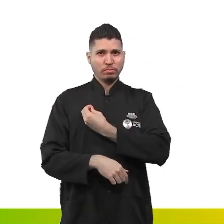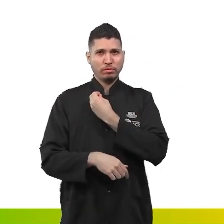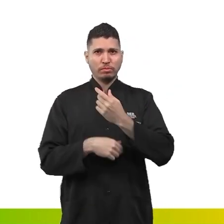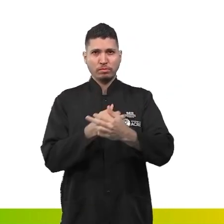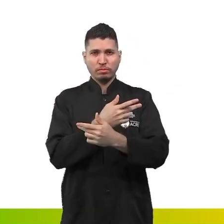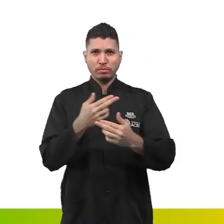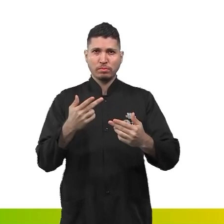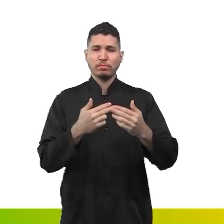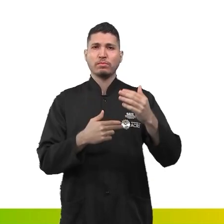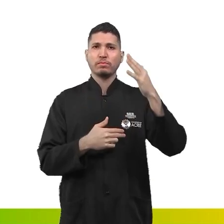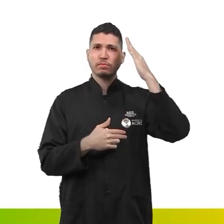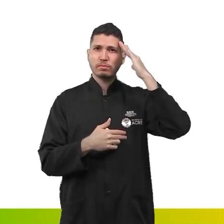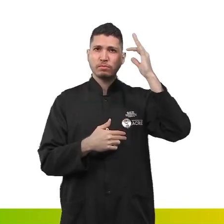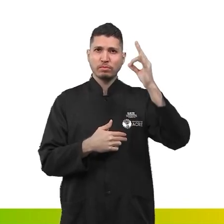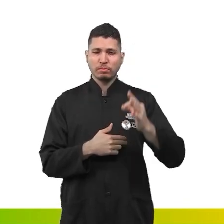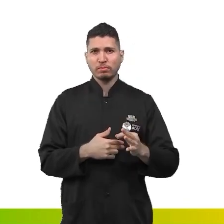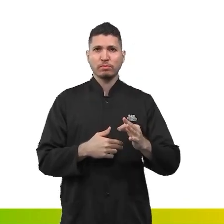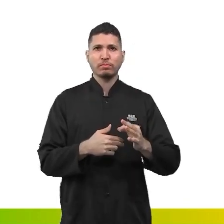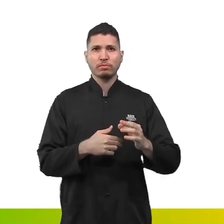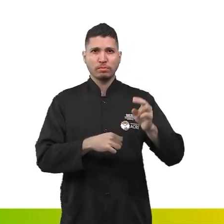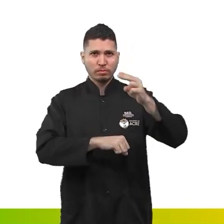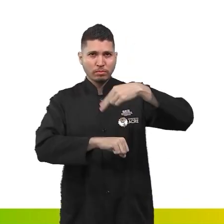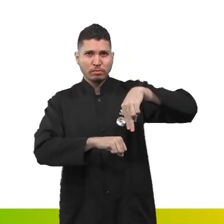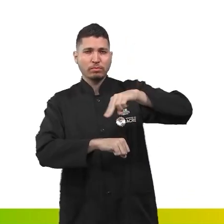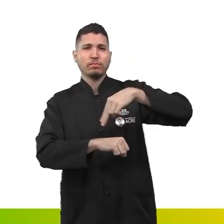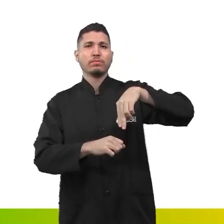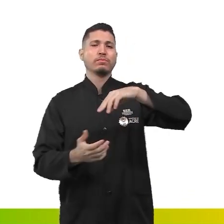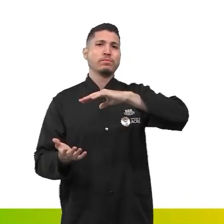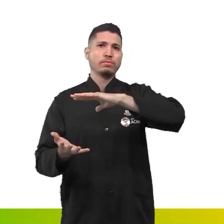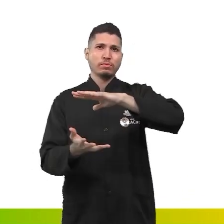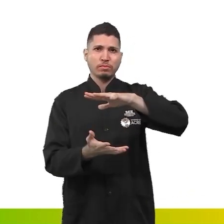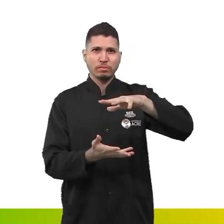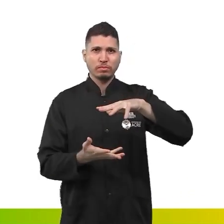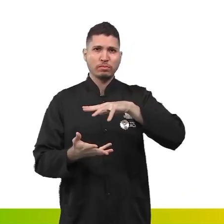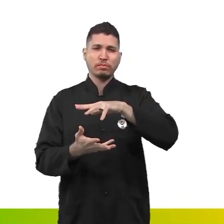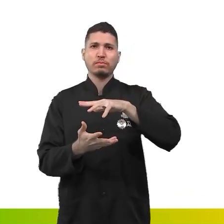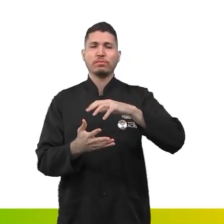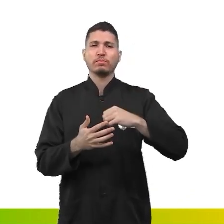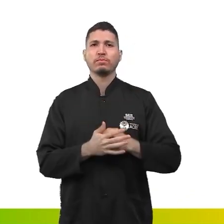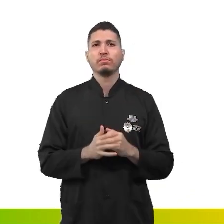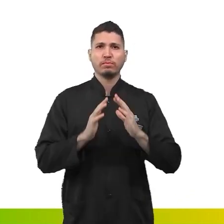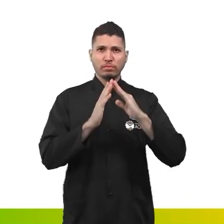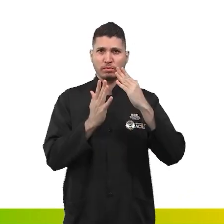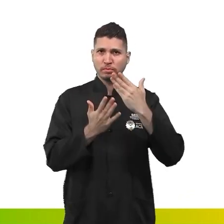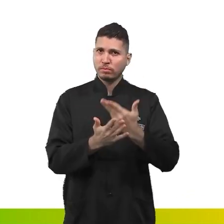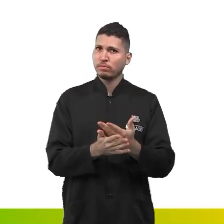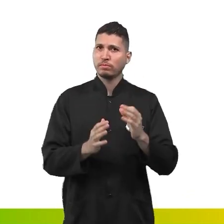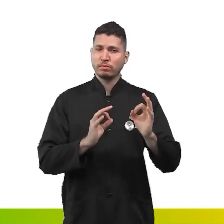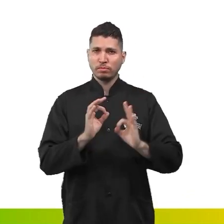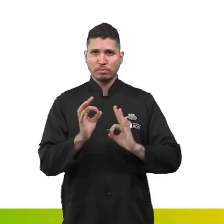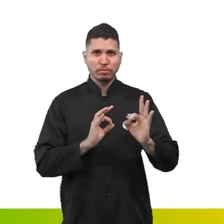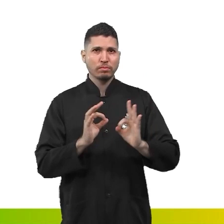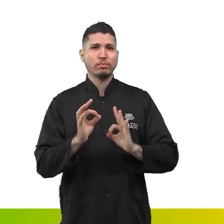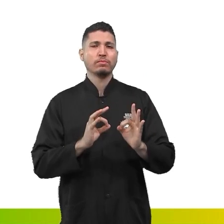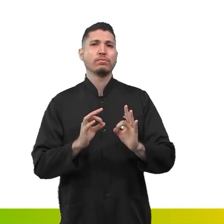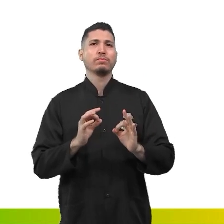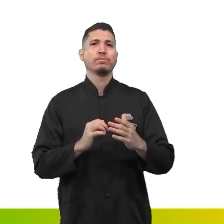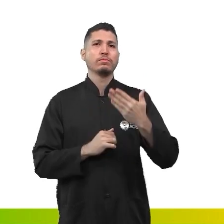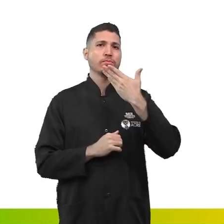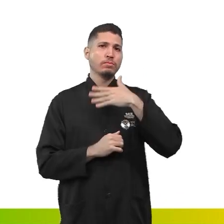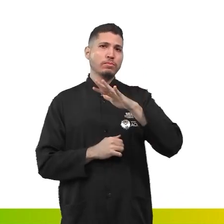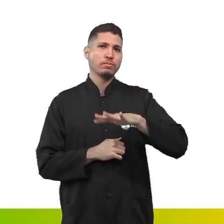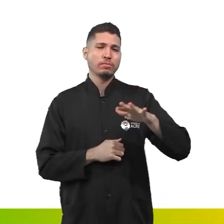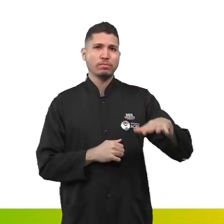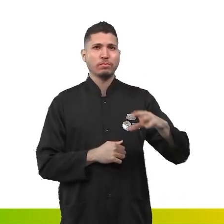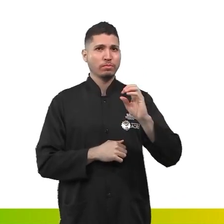de culturas de nações do mundo. A escola fornece um horizonte mais amplo no qual a criança